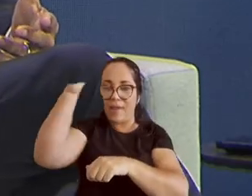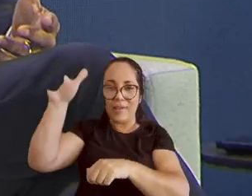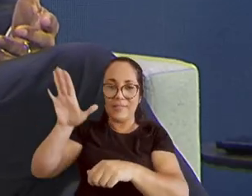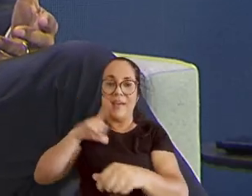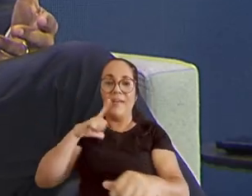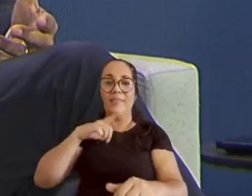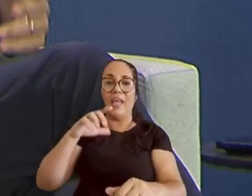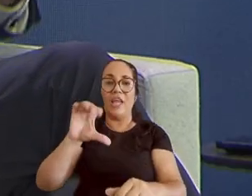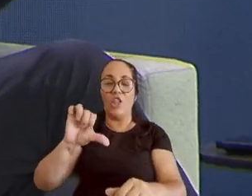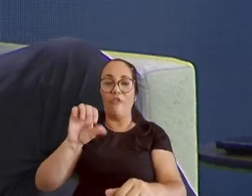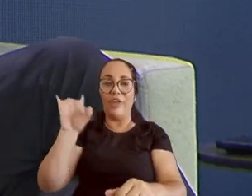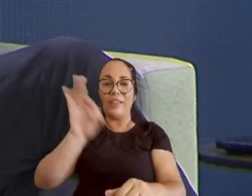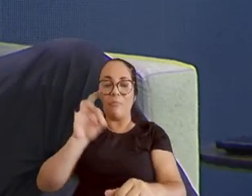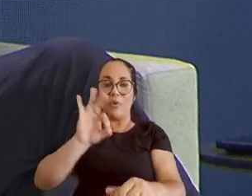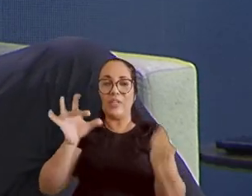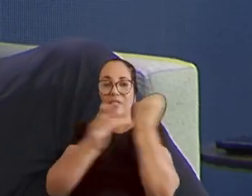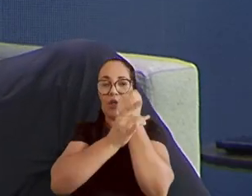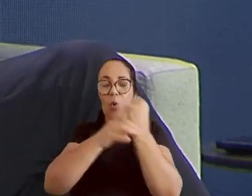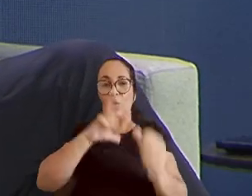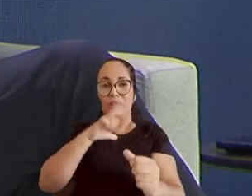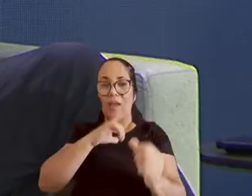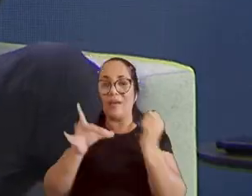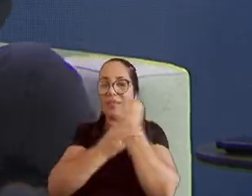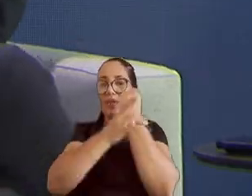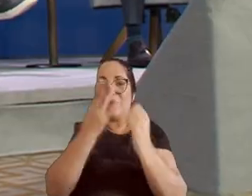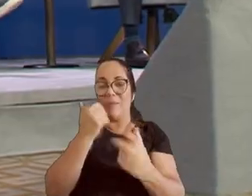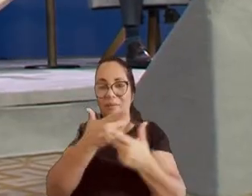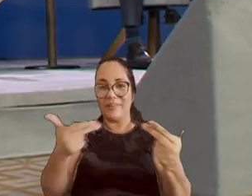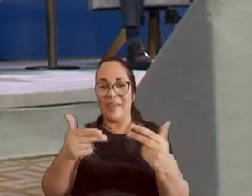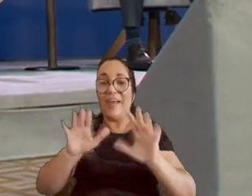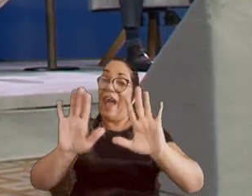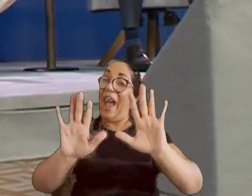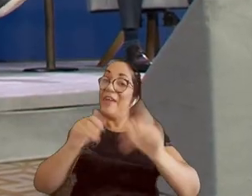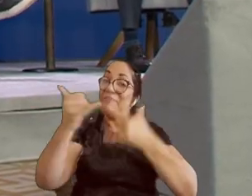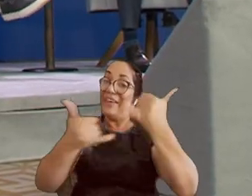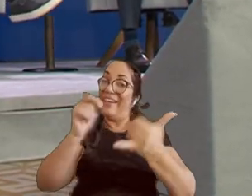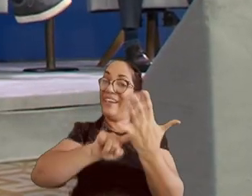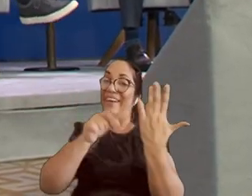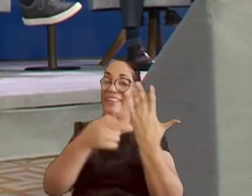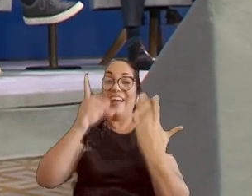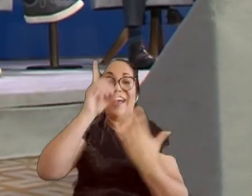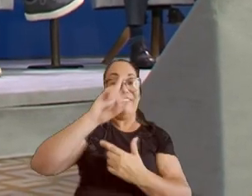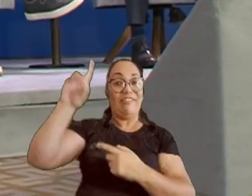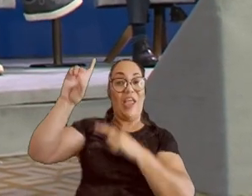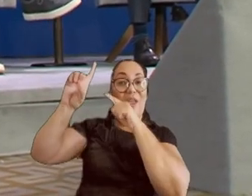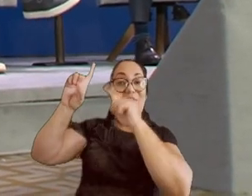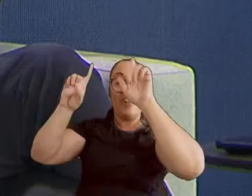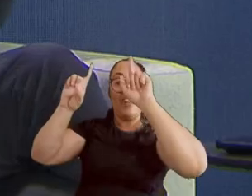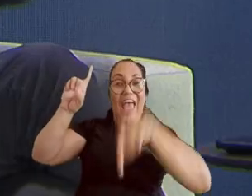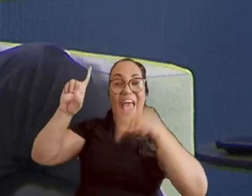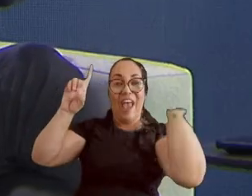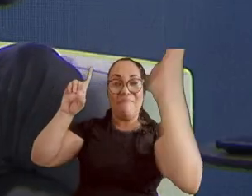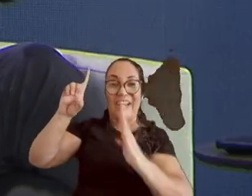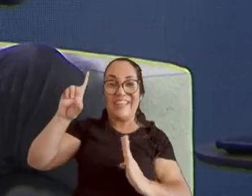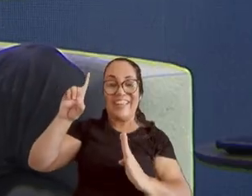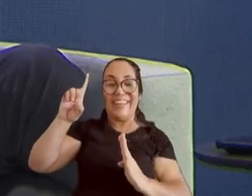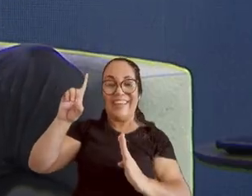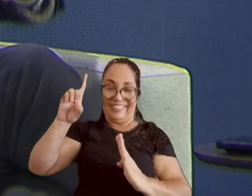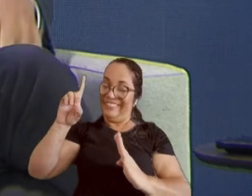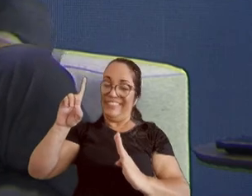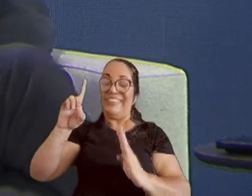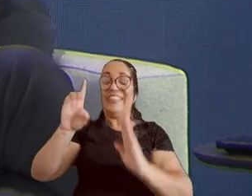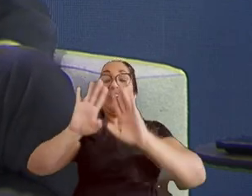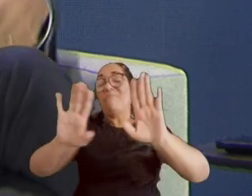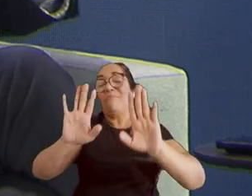alimentar Mas Deus é Brasileiro né e a gente e a gente ainda não conseguiu encontrar a forma de segurar o nosso maior tesouro né